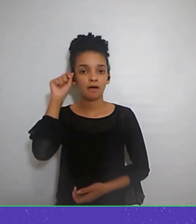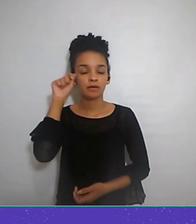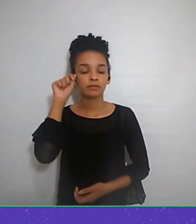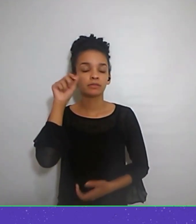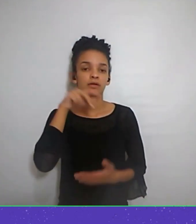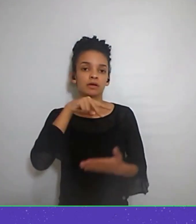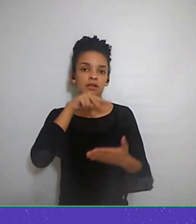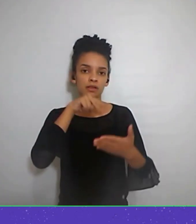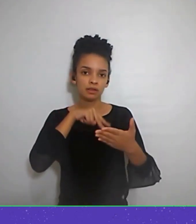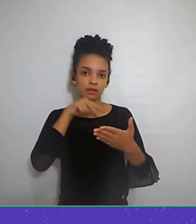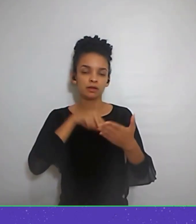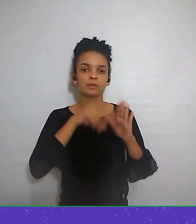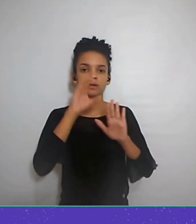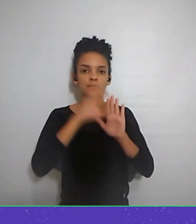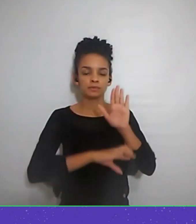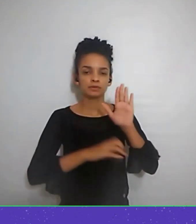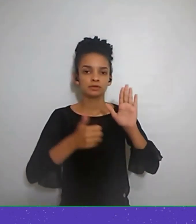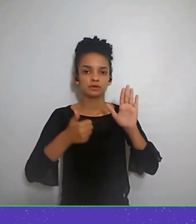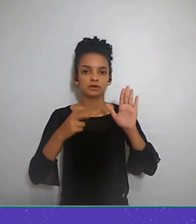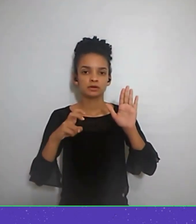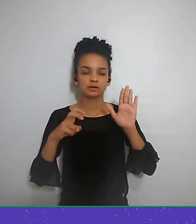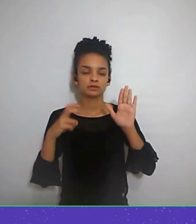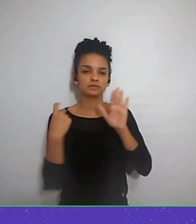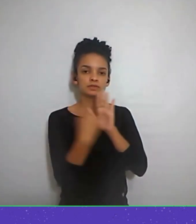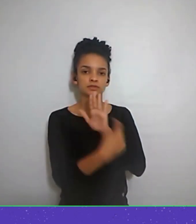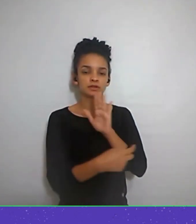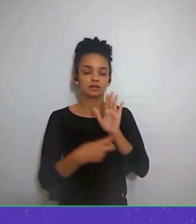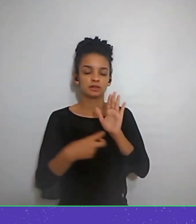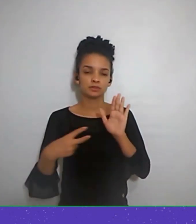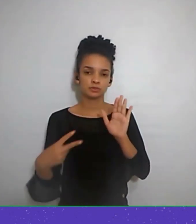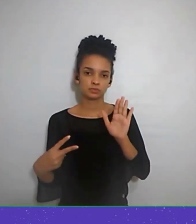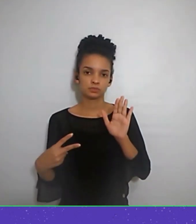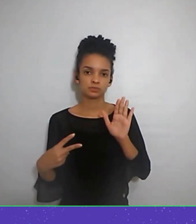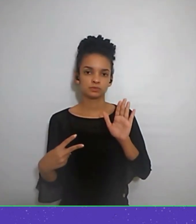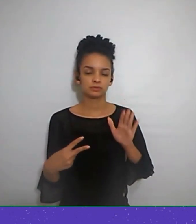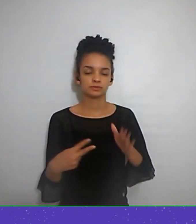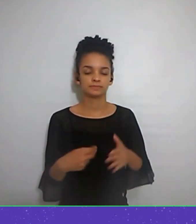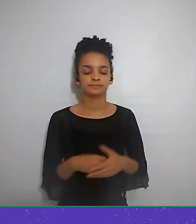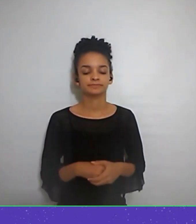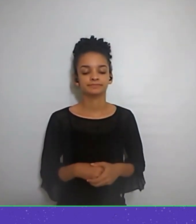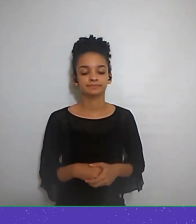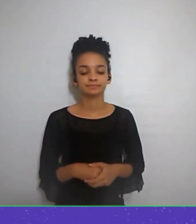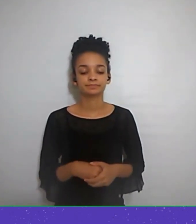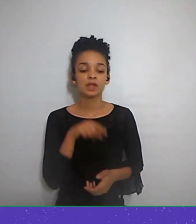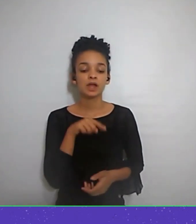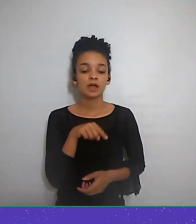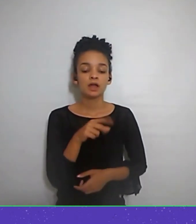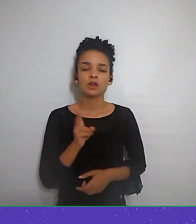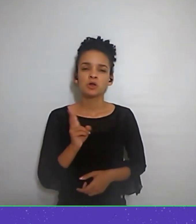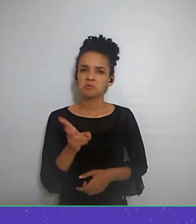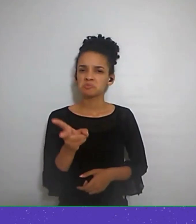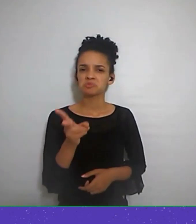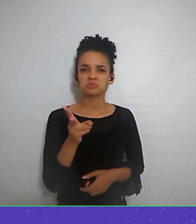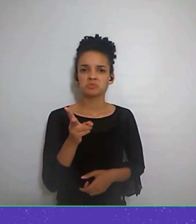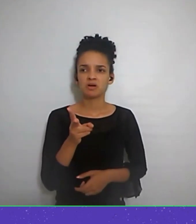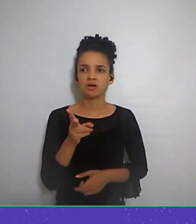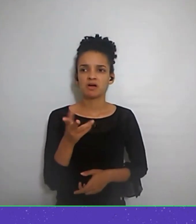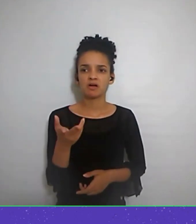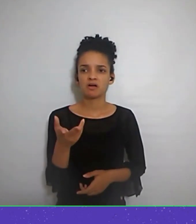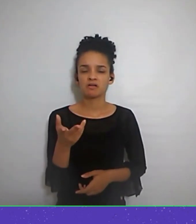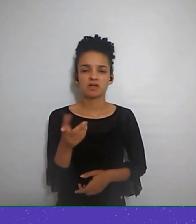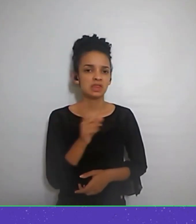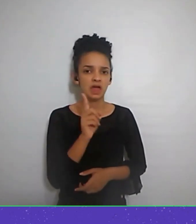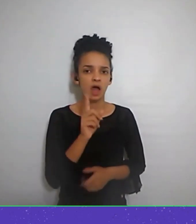versículo 2. E eles seguiam não o cordeiro, mas seguiam